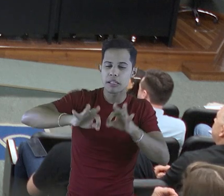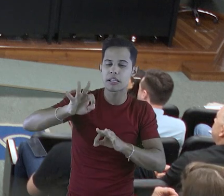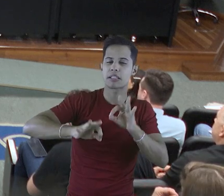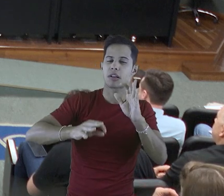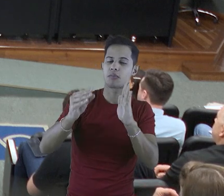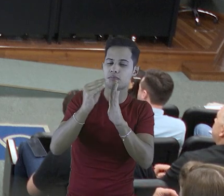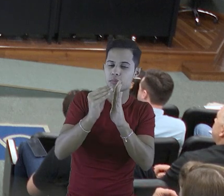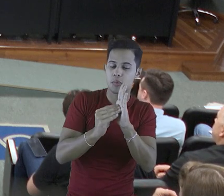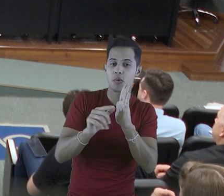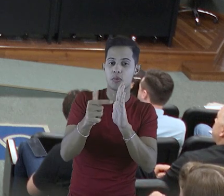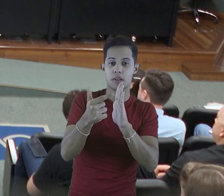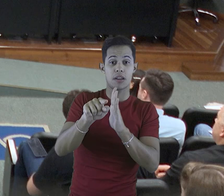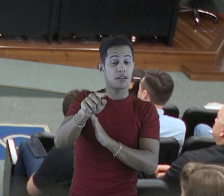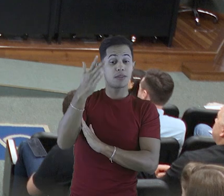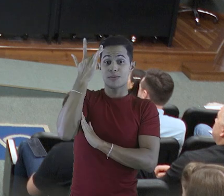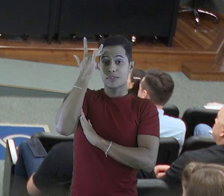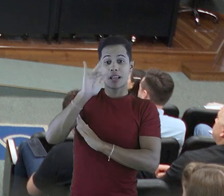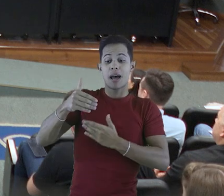pode acontecer.